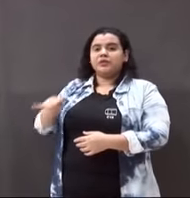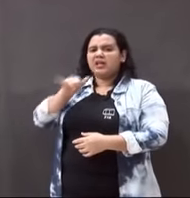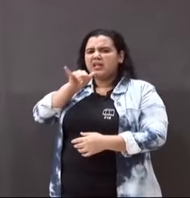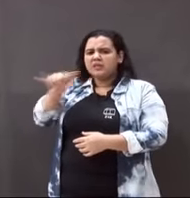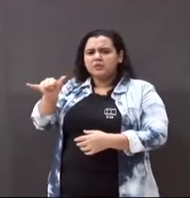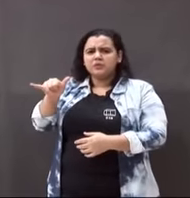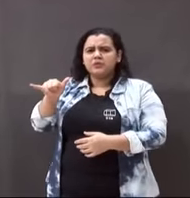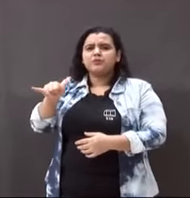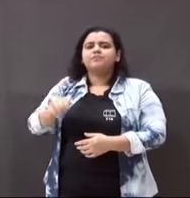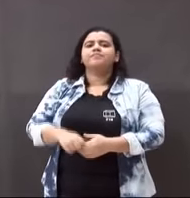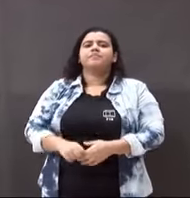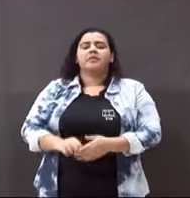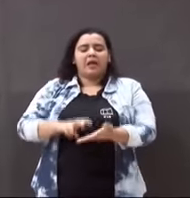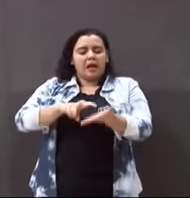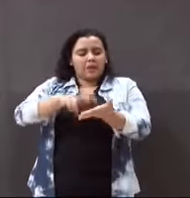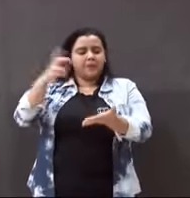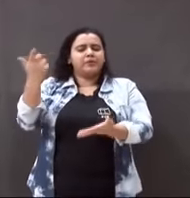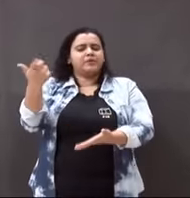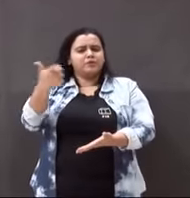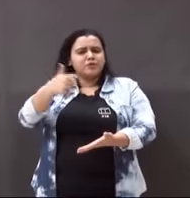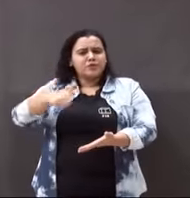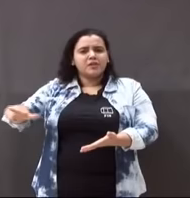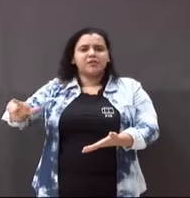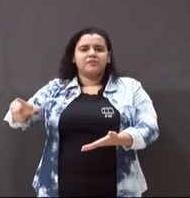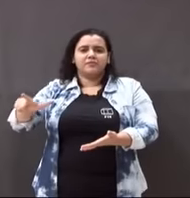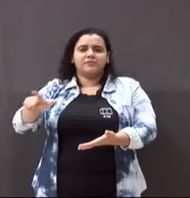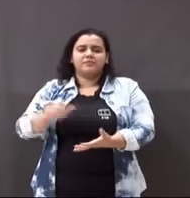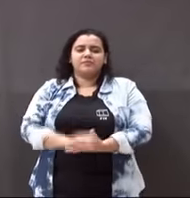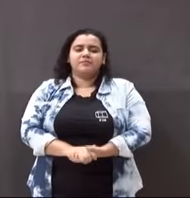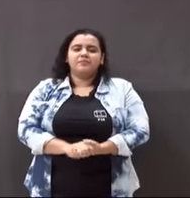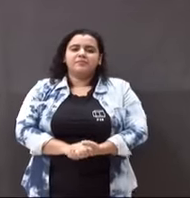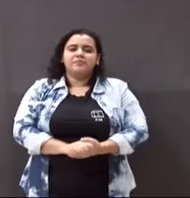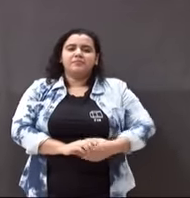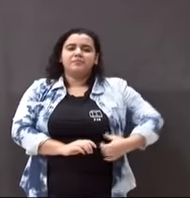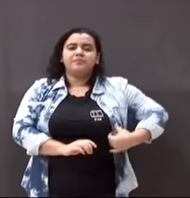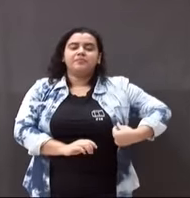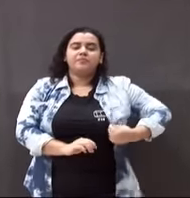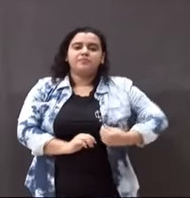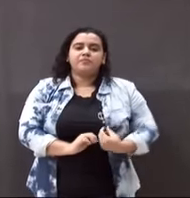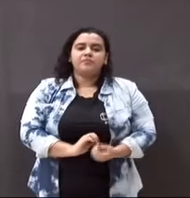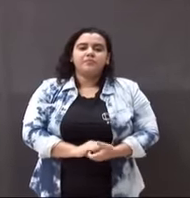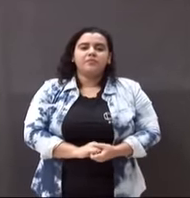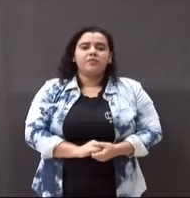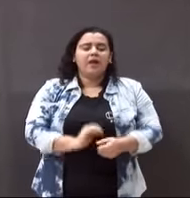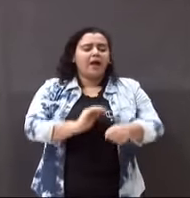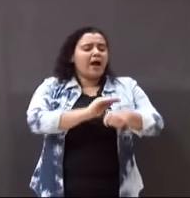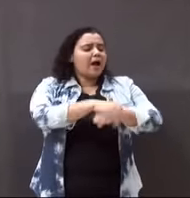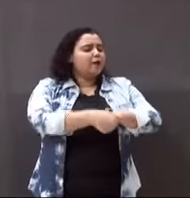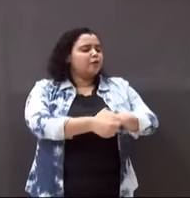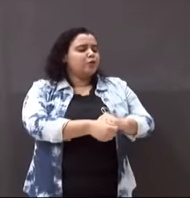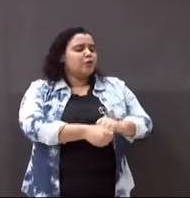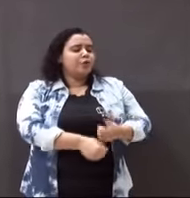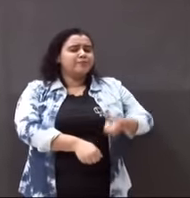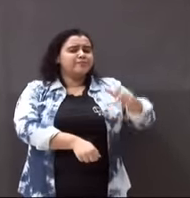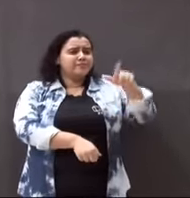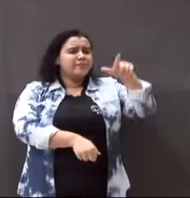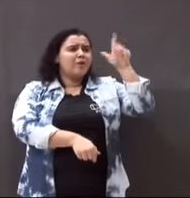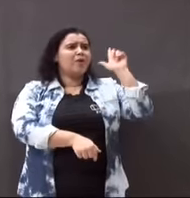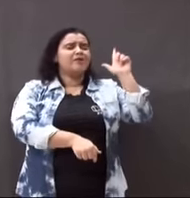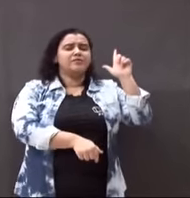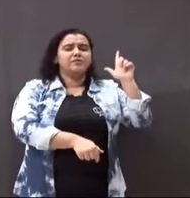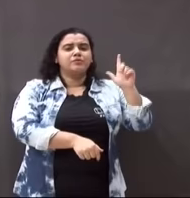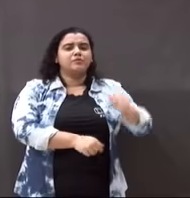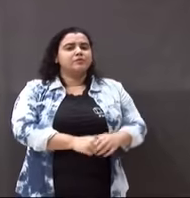vai amanhecer. E a noite, Gleison, que ficou sem resultado, servirá de